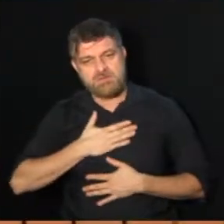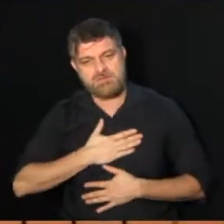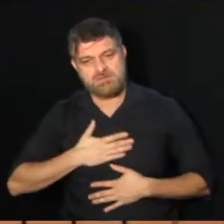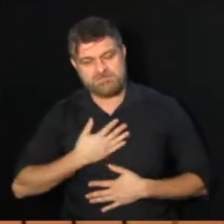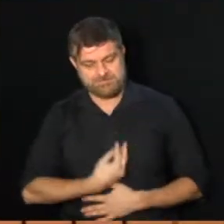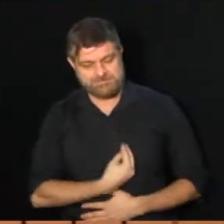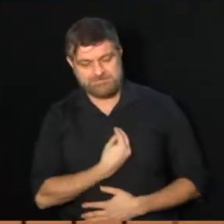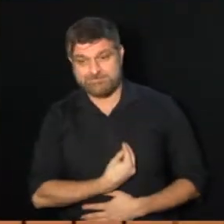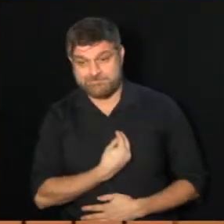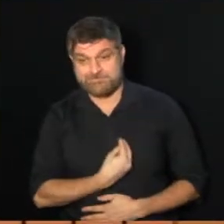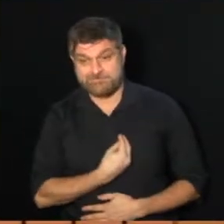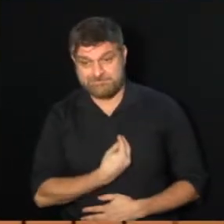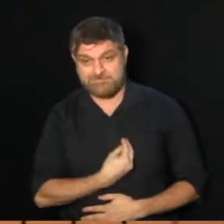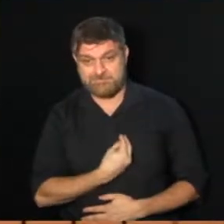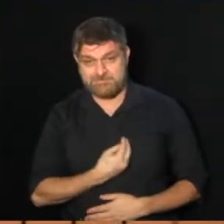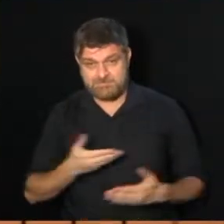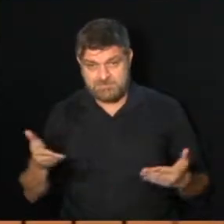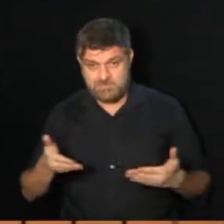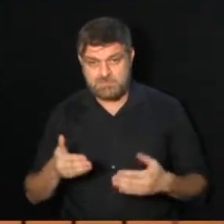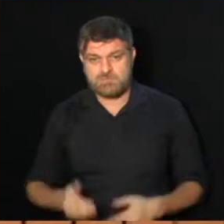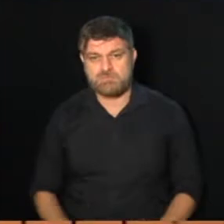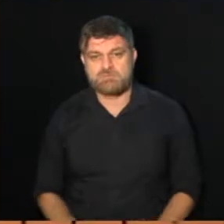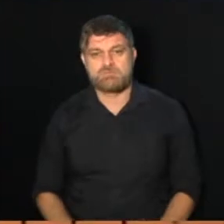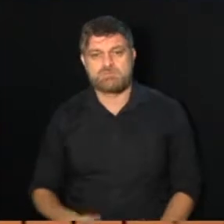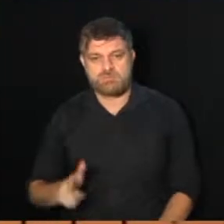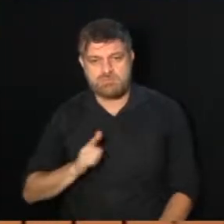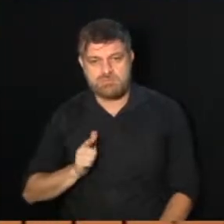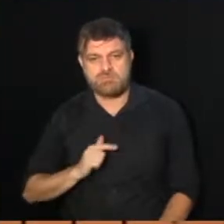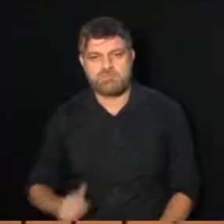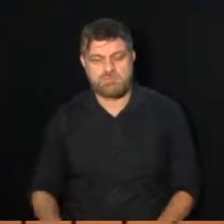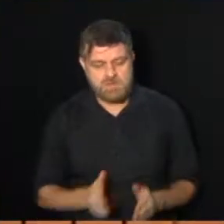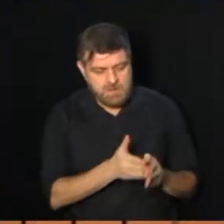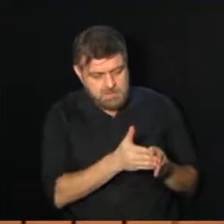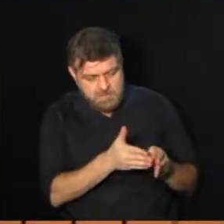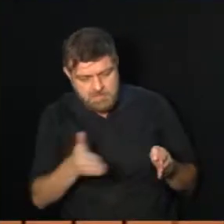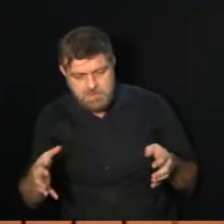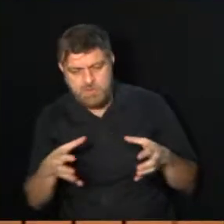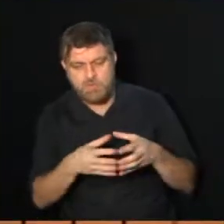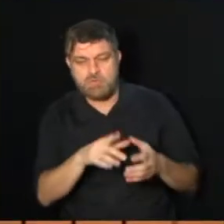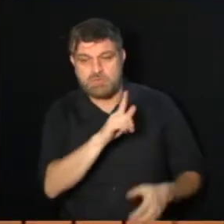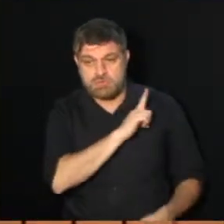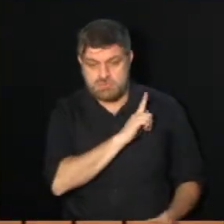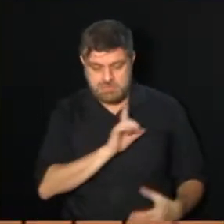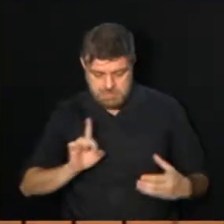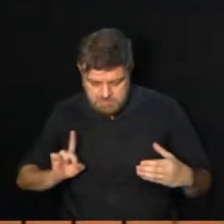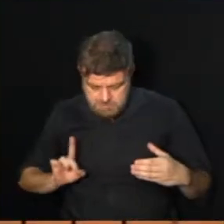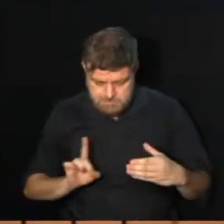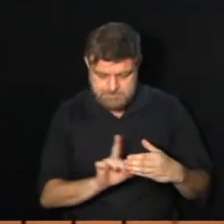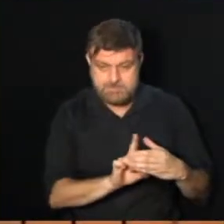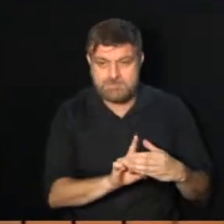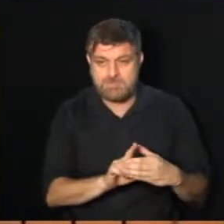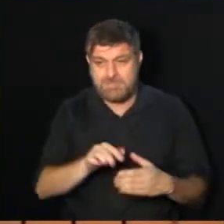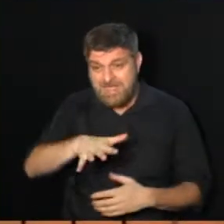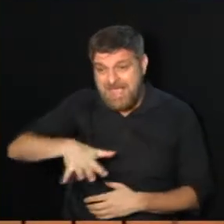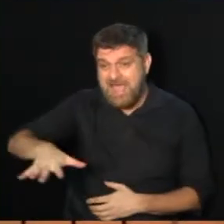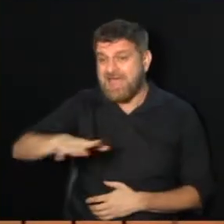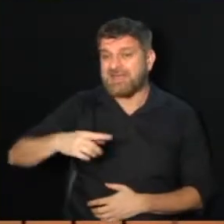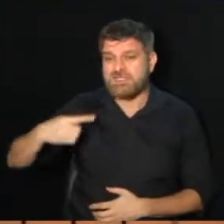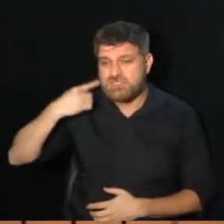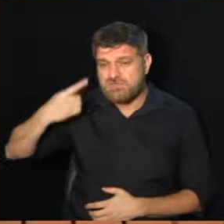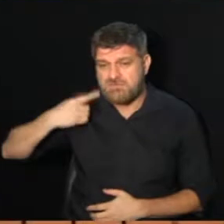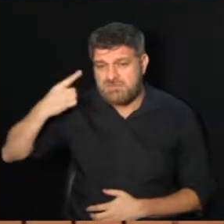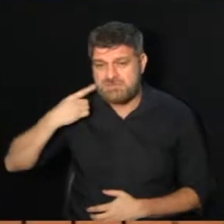estou aqui. Eu participei de parte do período desse grupo gestor, e para a advocacia em si é uma